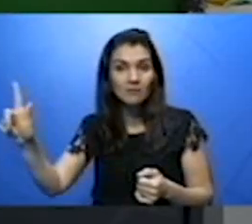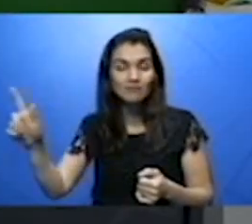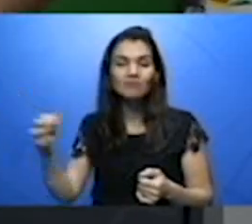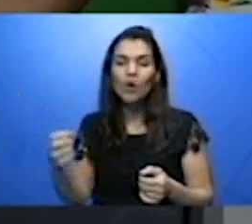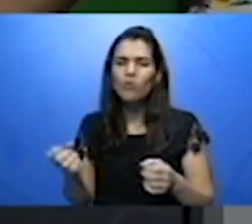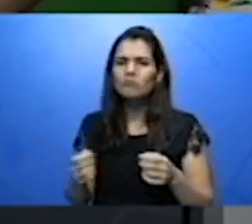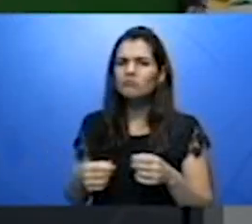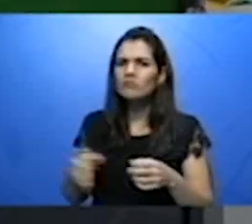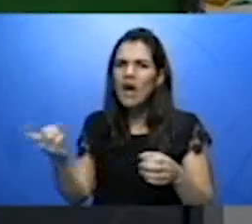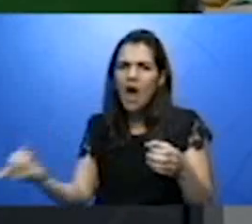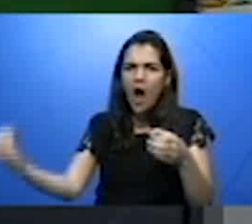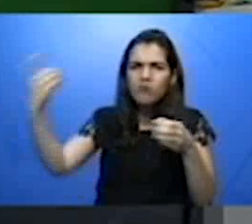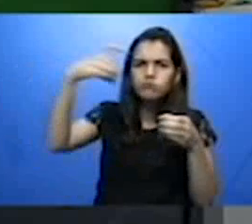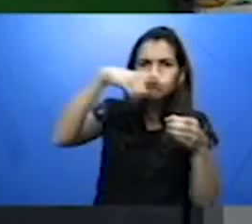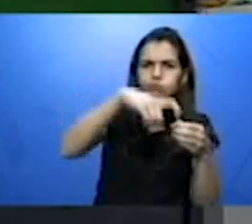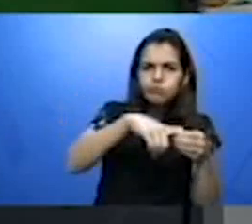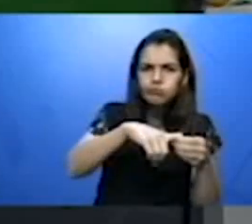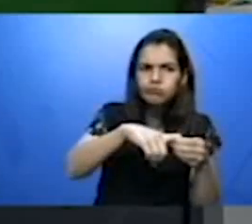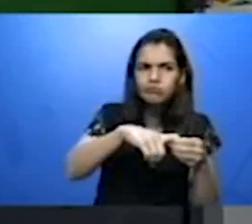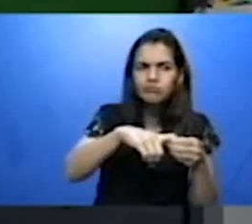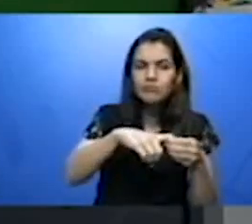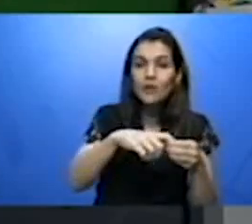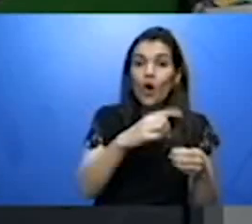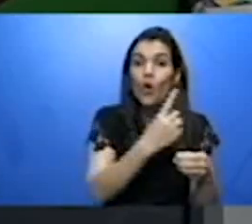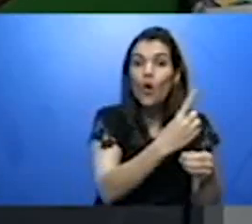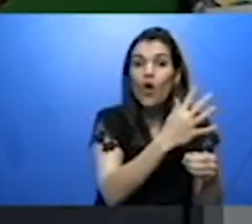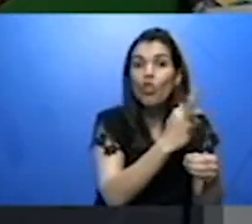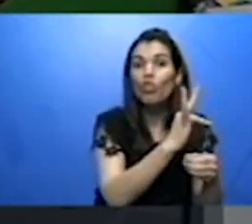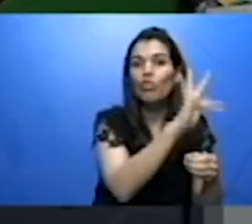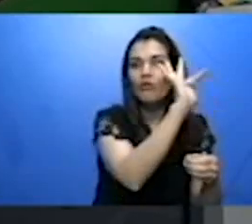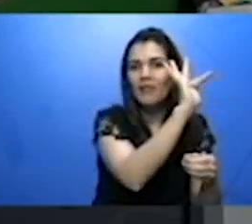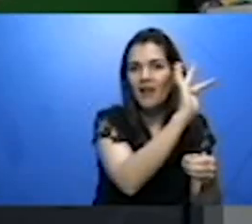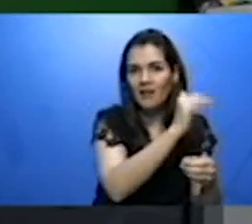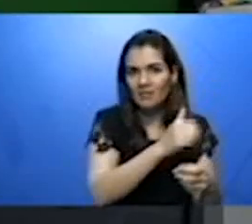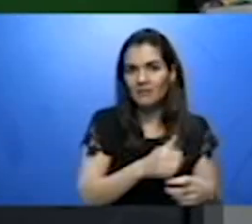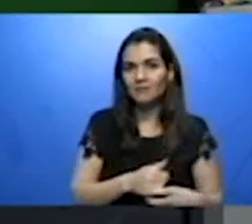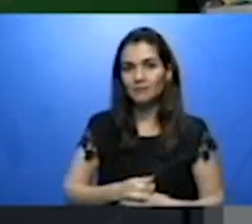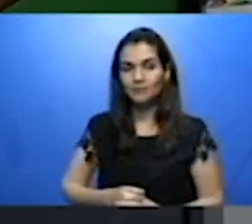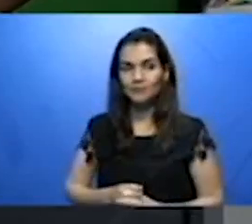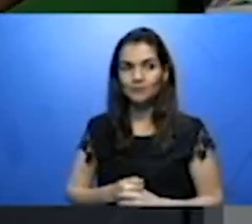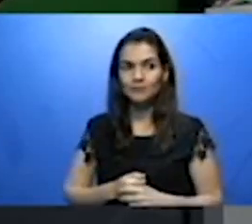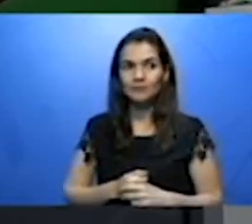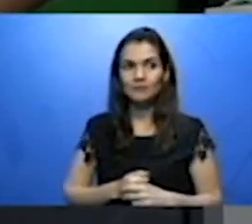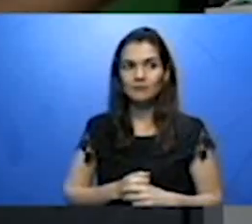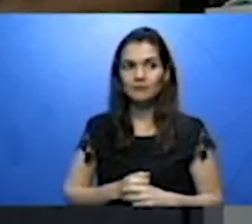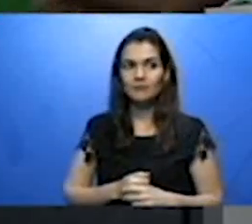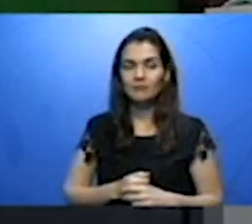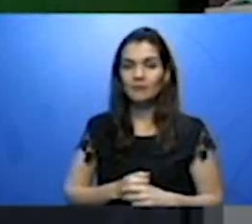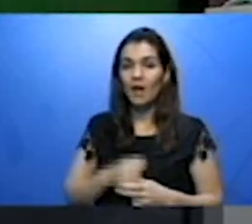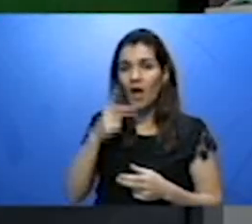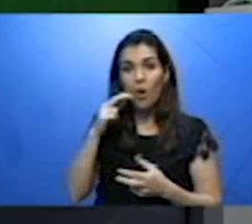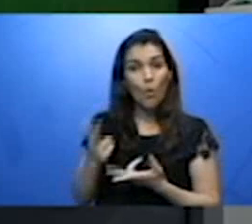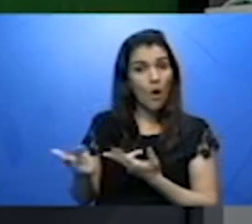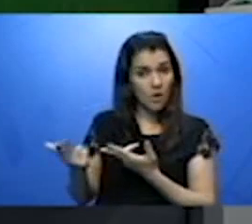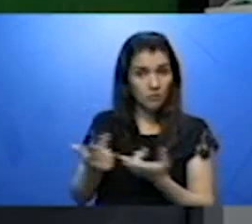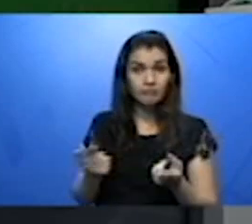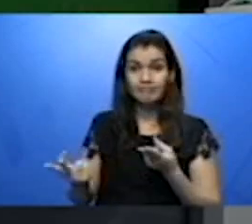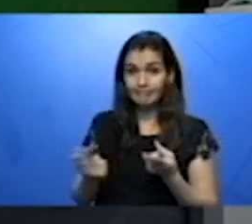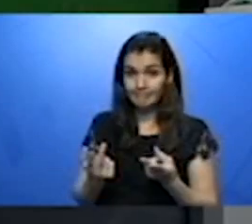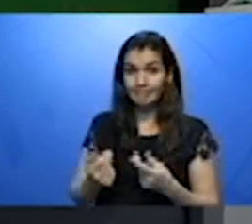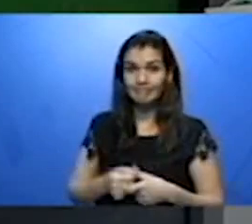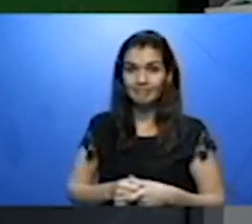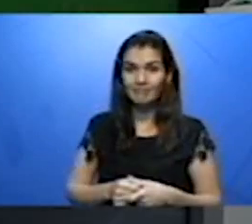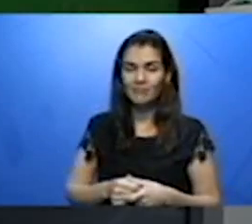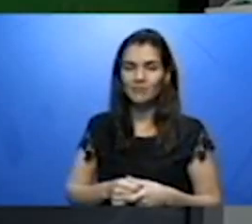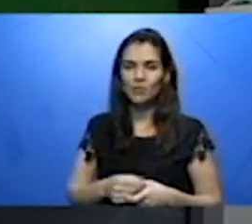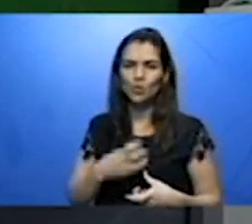tenho uma tonelada e duas toneladas 2 mil quilos ou quilograma as duas formas de